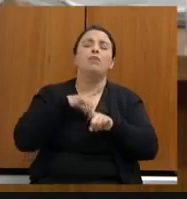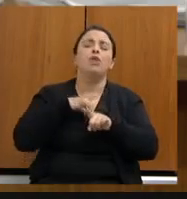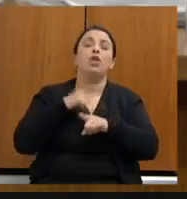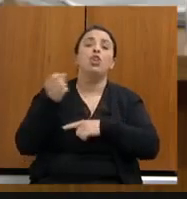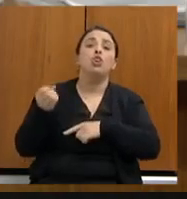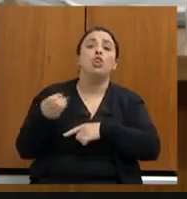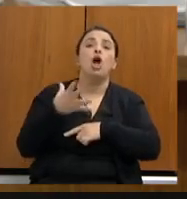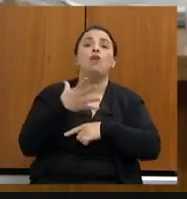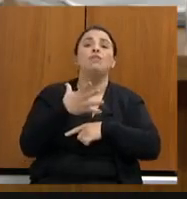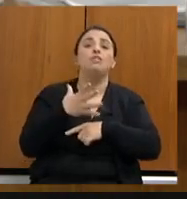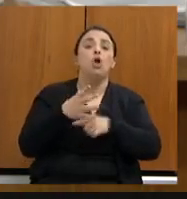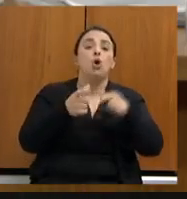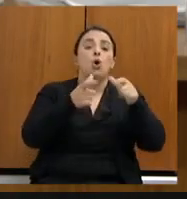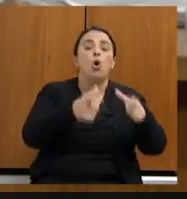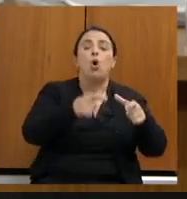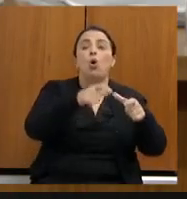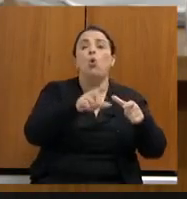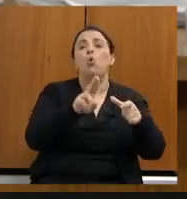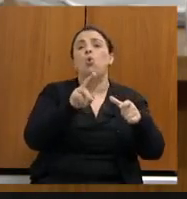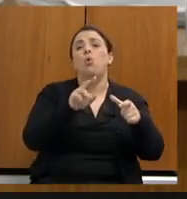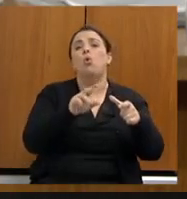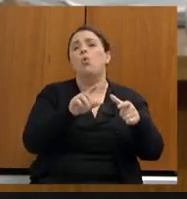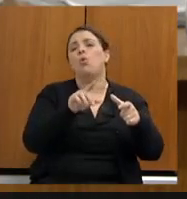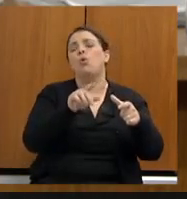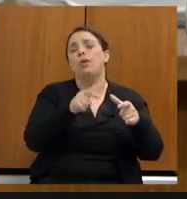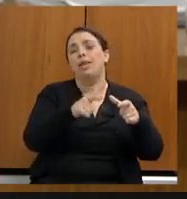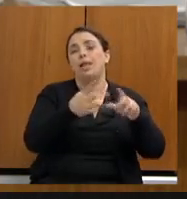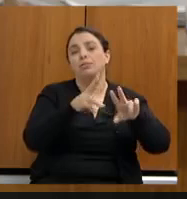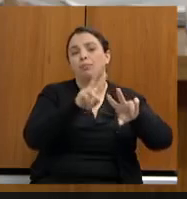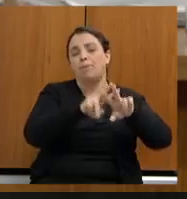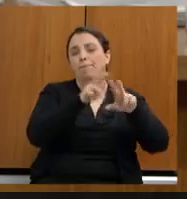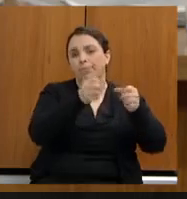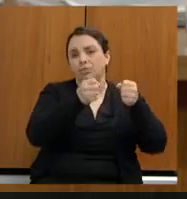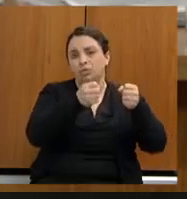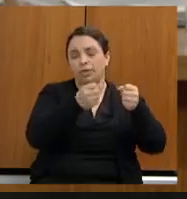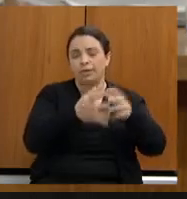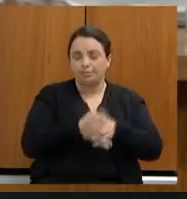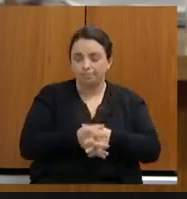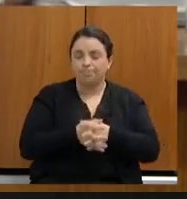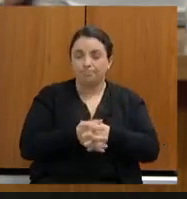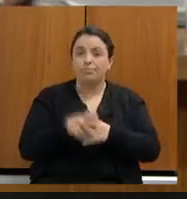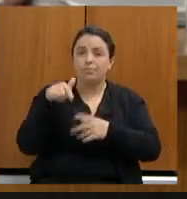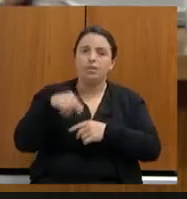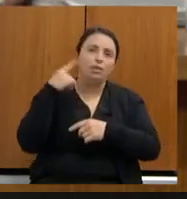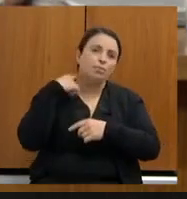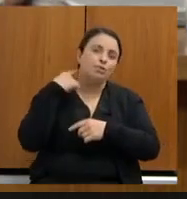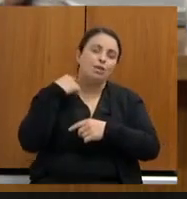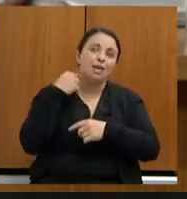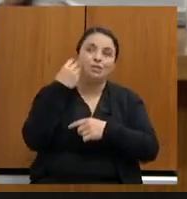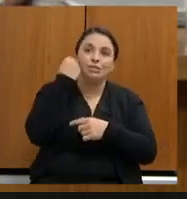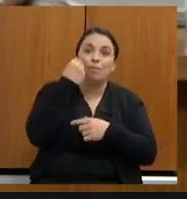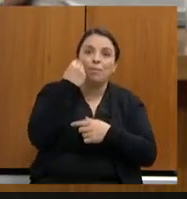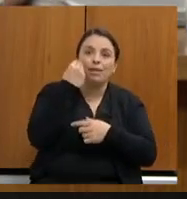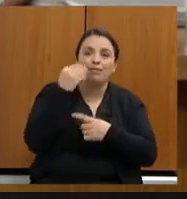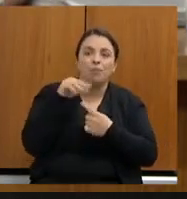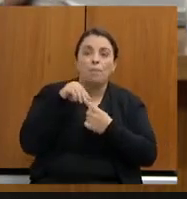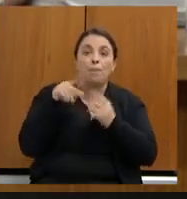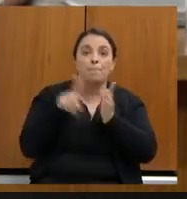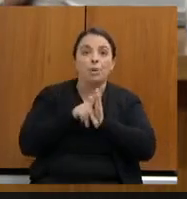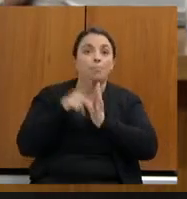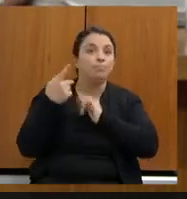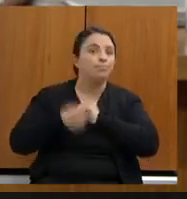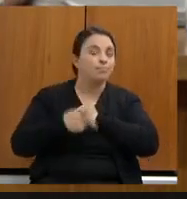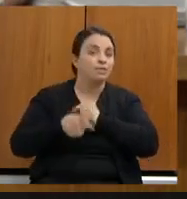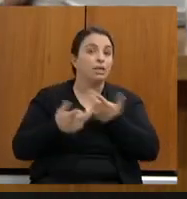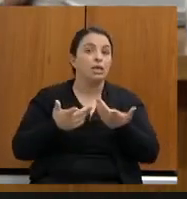prisionais ó e aqui em Minas nós temos uma experiência única em todo o Brasil que foi a criação